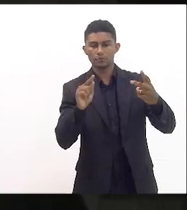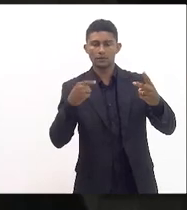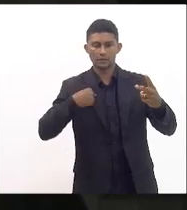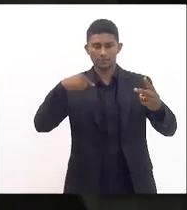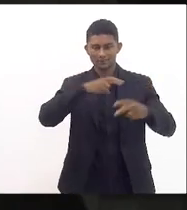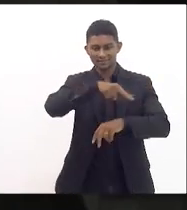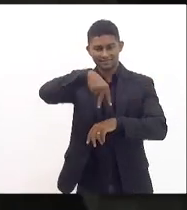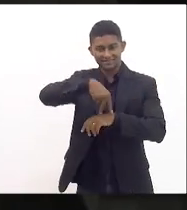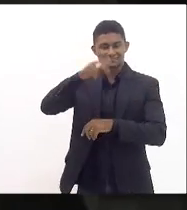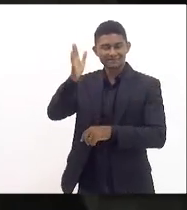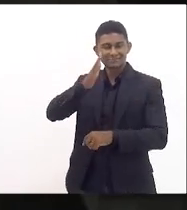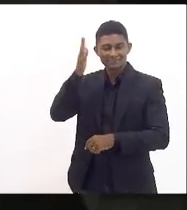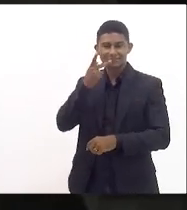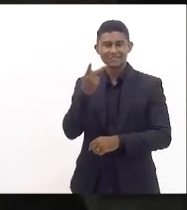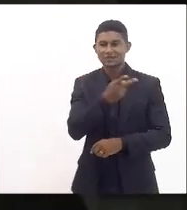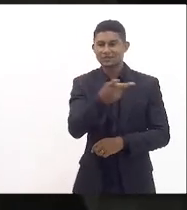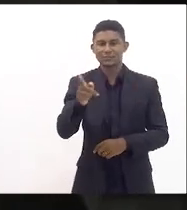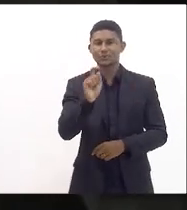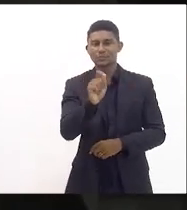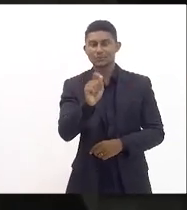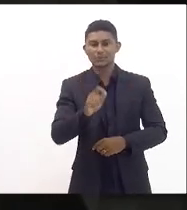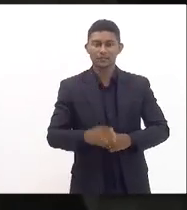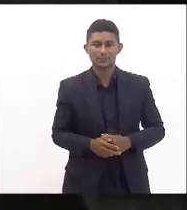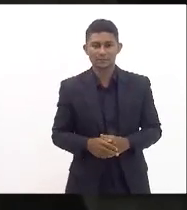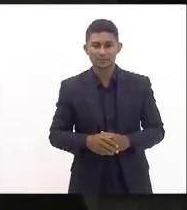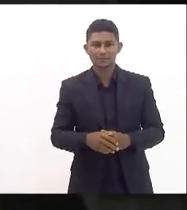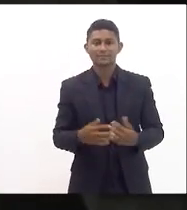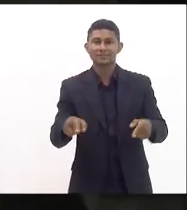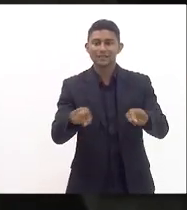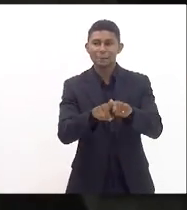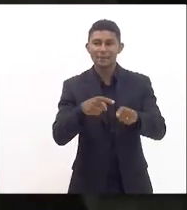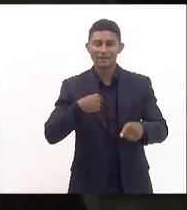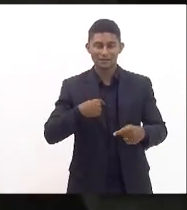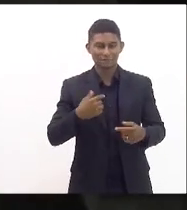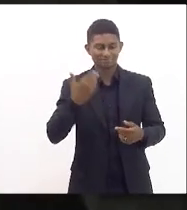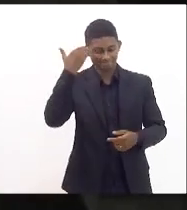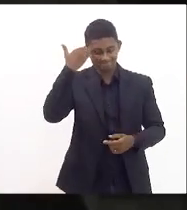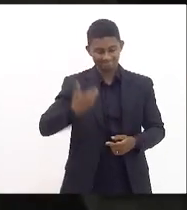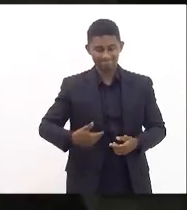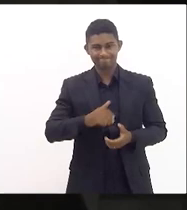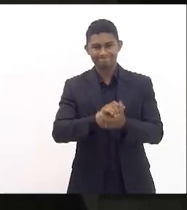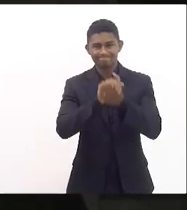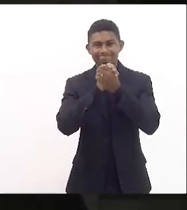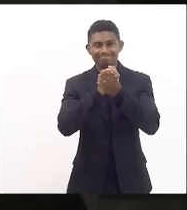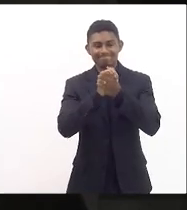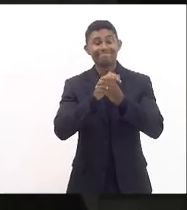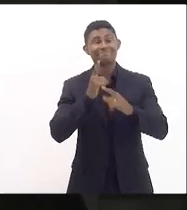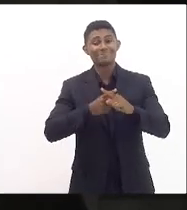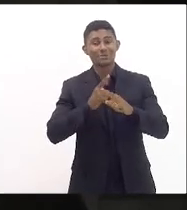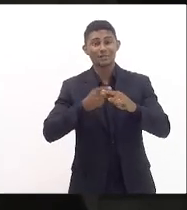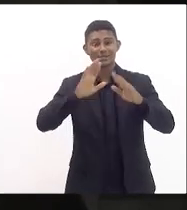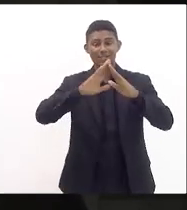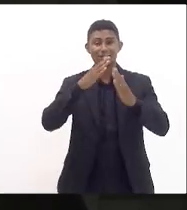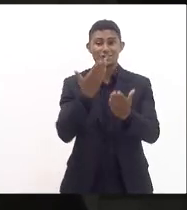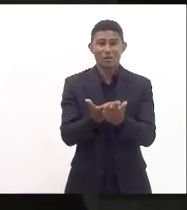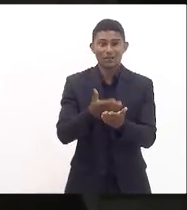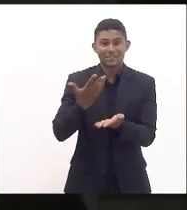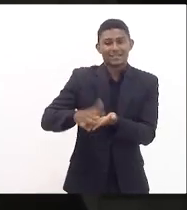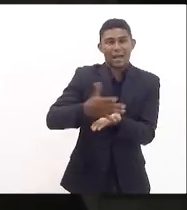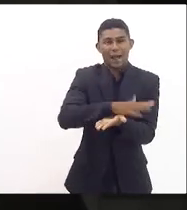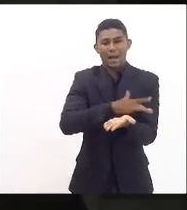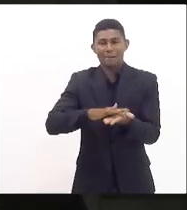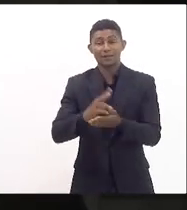de hoje, também me congratular com as duas escolas de samba que venceram